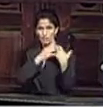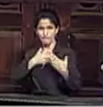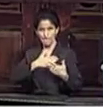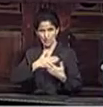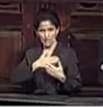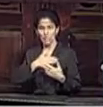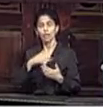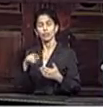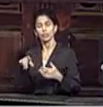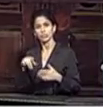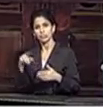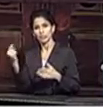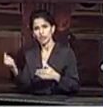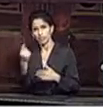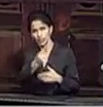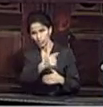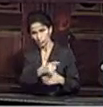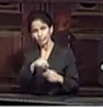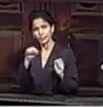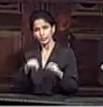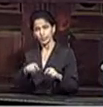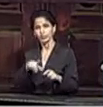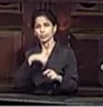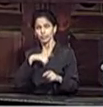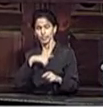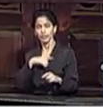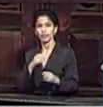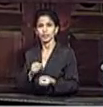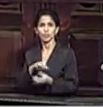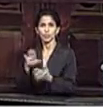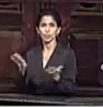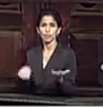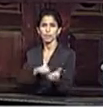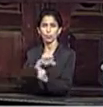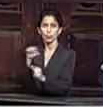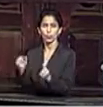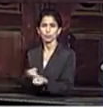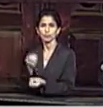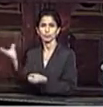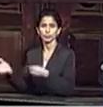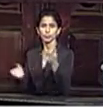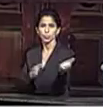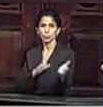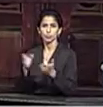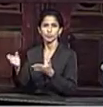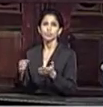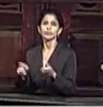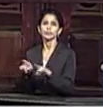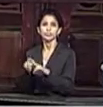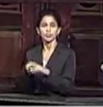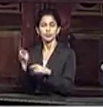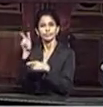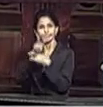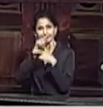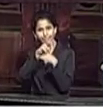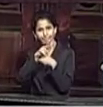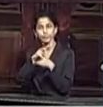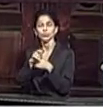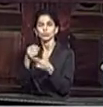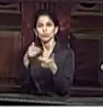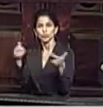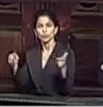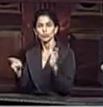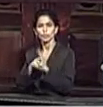presidir esse processo, de acompanhar e ter as condicionantes e as garantias e as salvaguardas que a população precisa numa